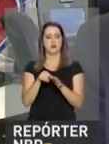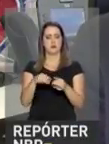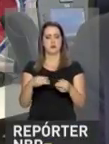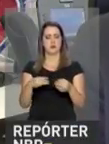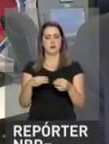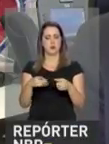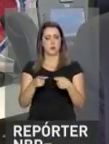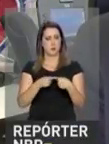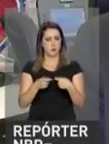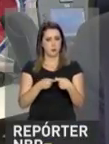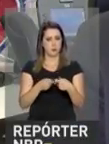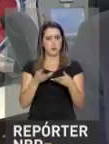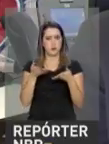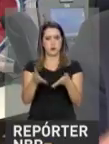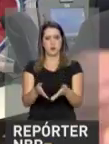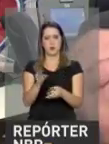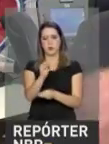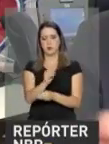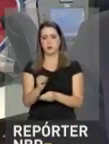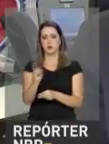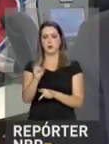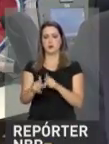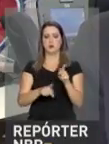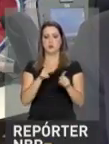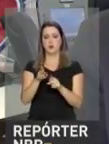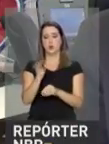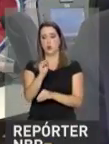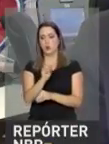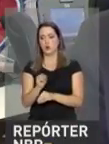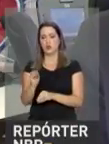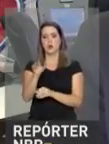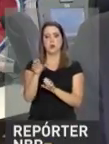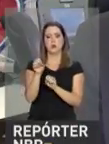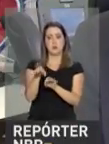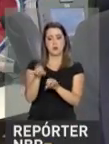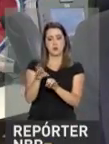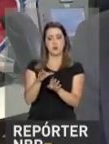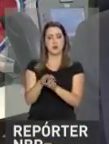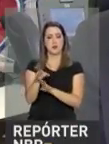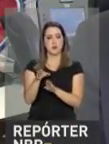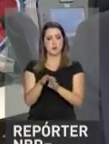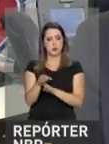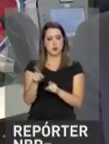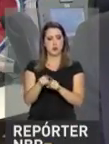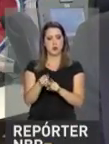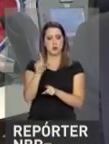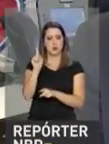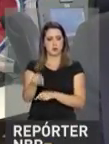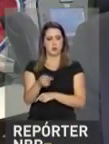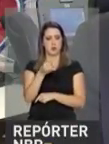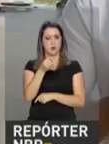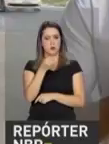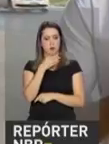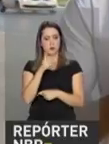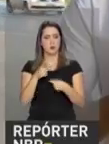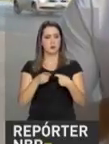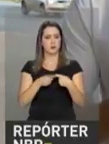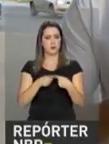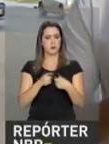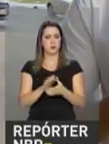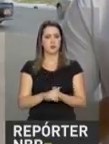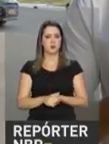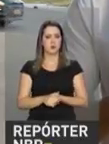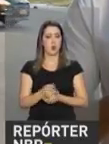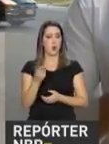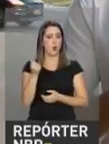população, dando assistência, orientação e praticando uma boa medicina. A